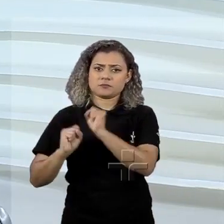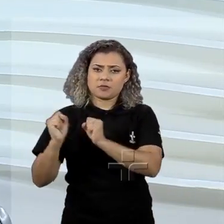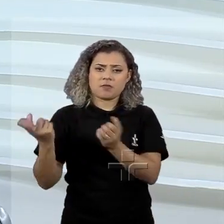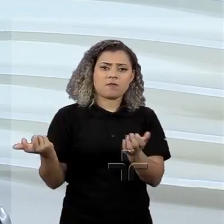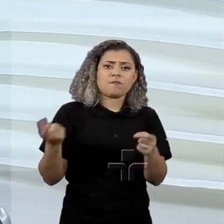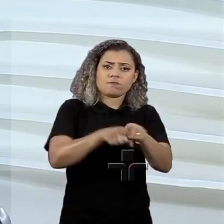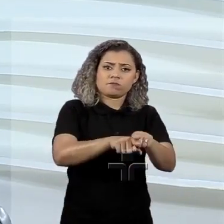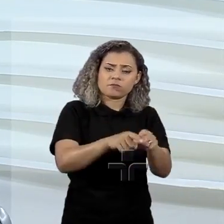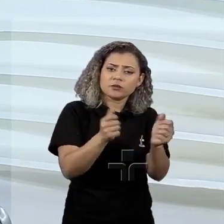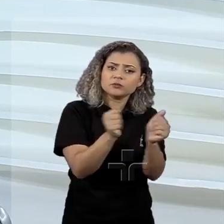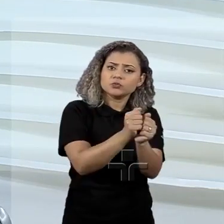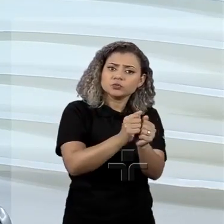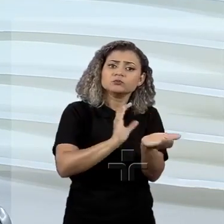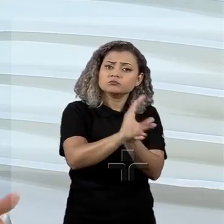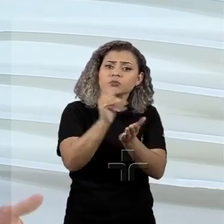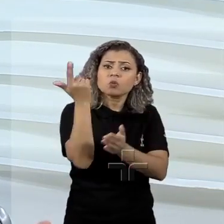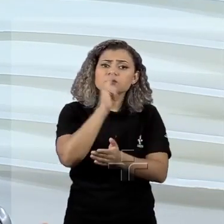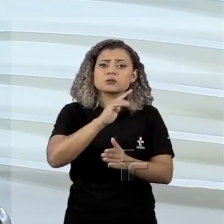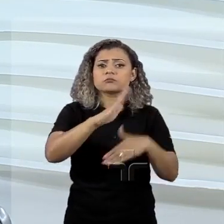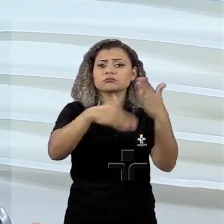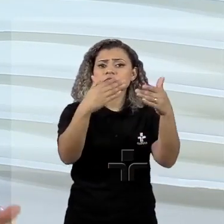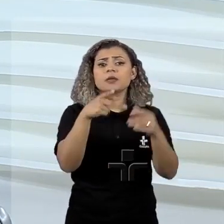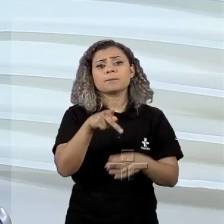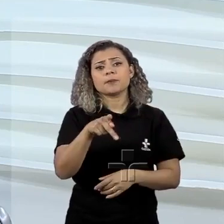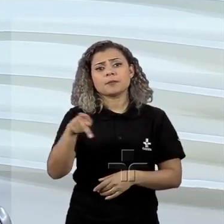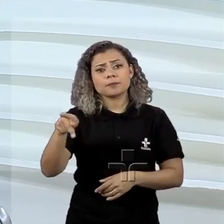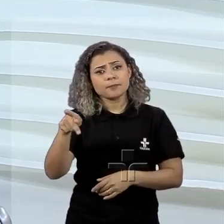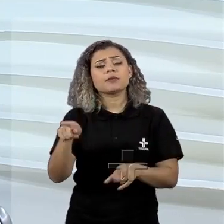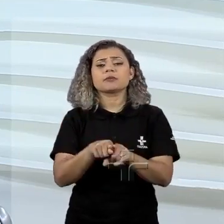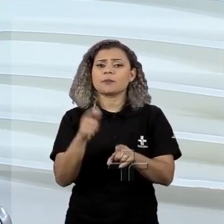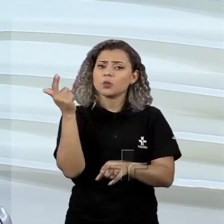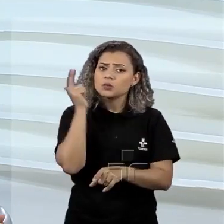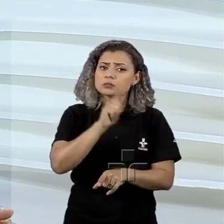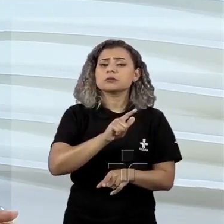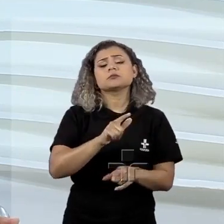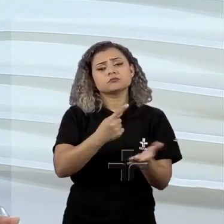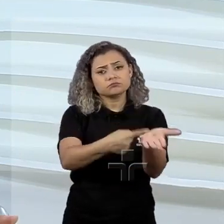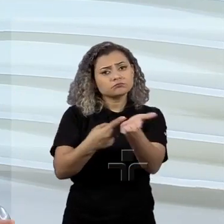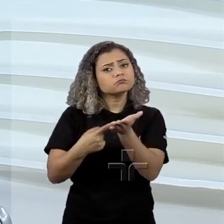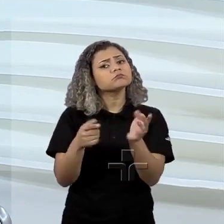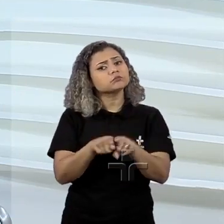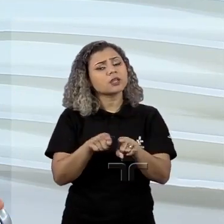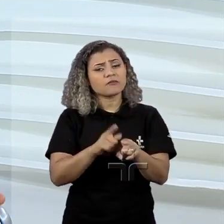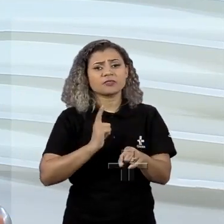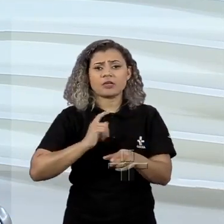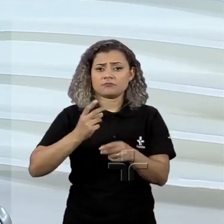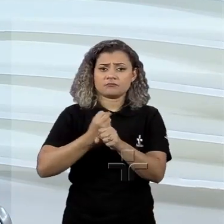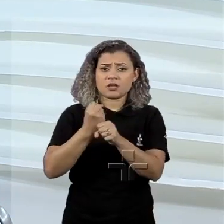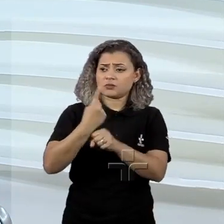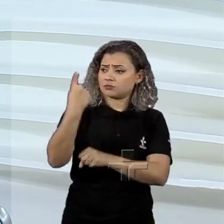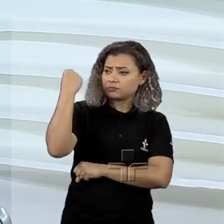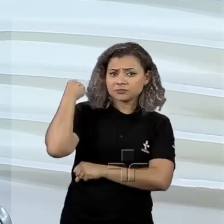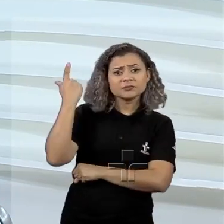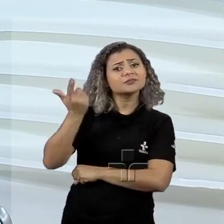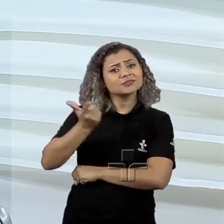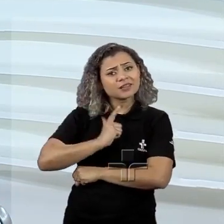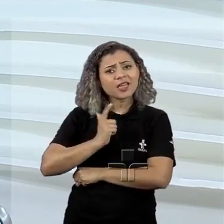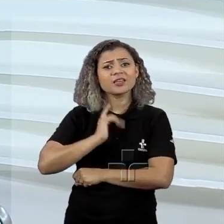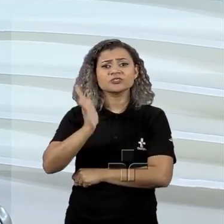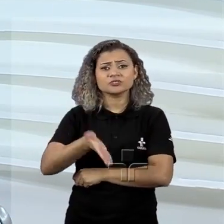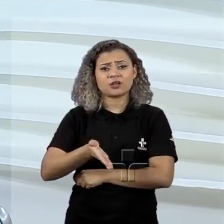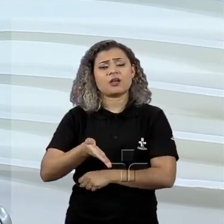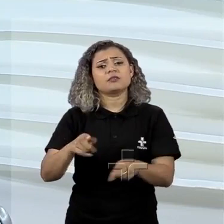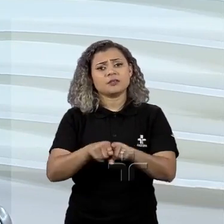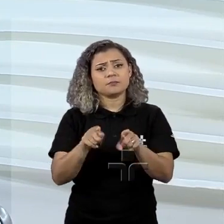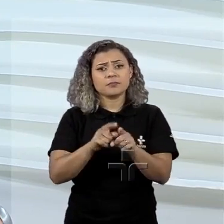convenções, em várias áreas, e funcionou muito bem, em regime de PPP e de concessões. Portanto, já há um histórico, já há deliberações do Tribunal de